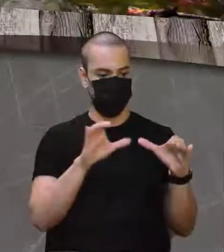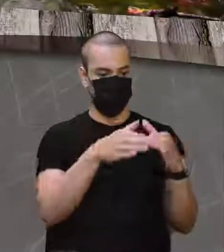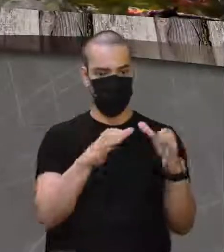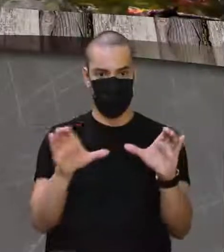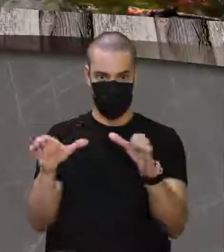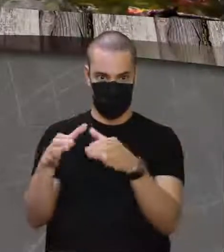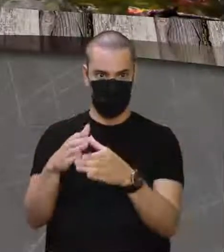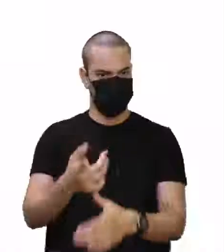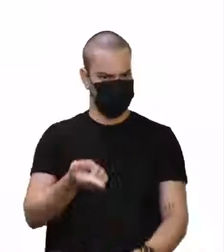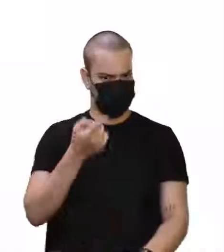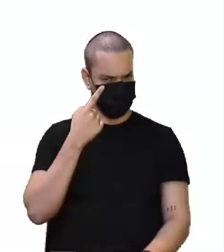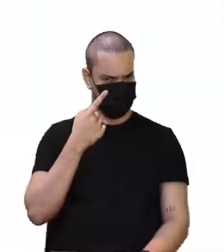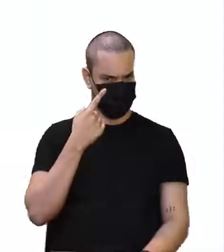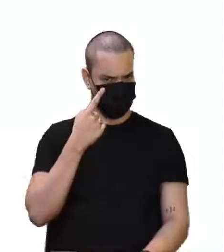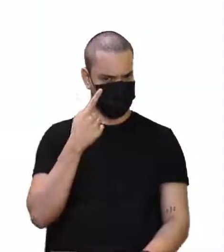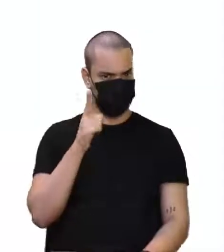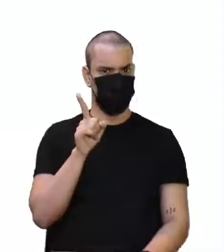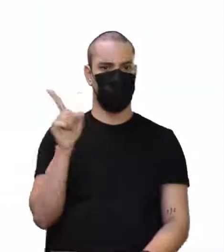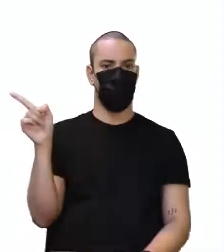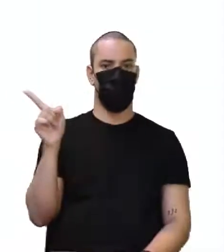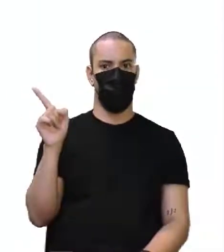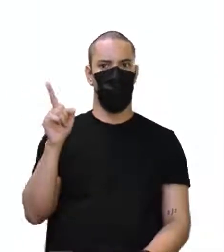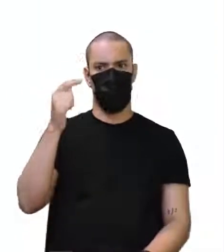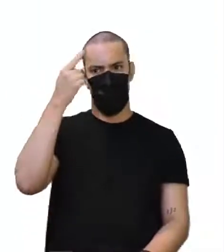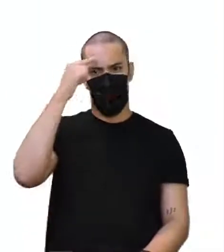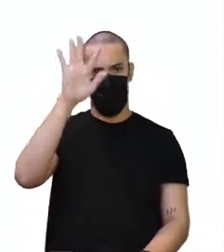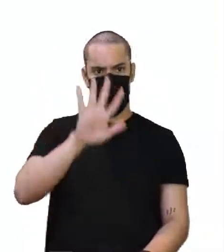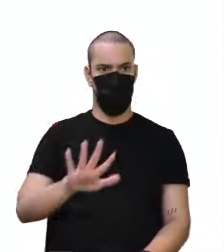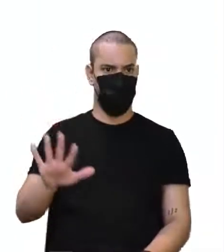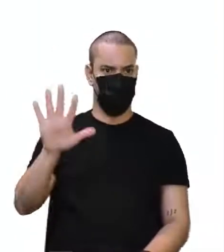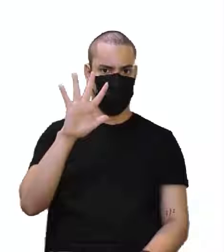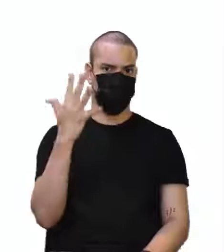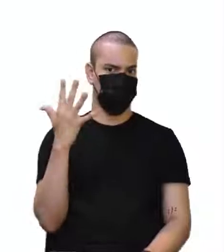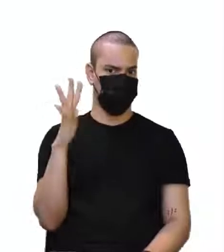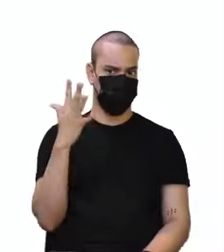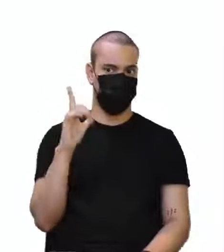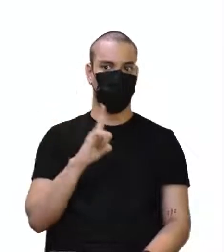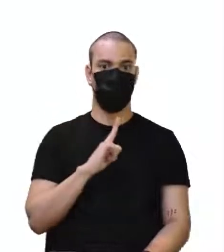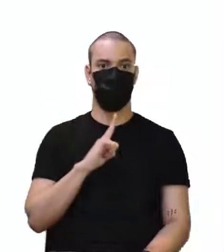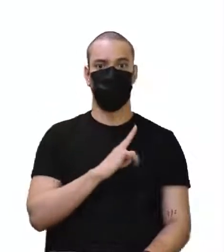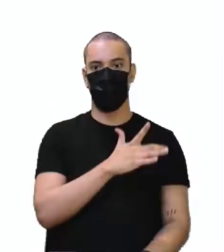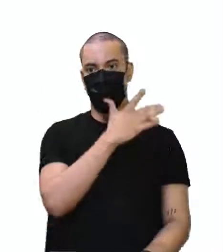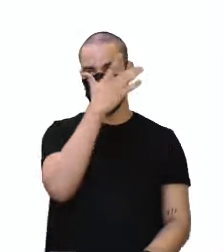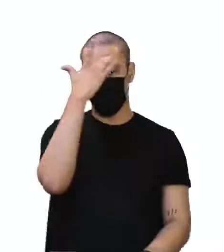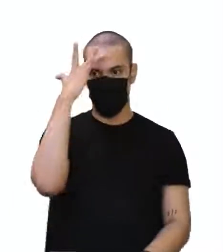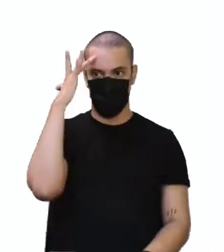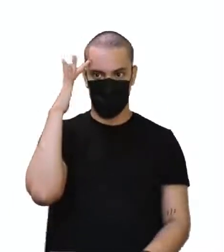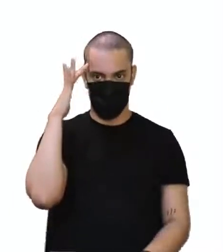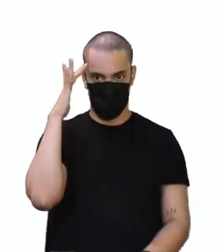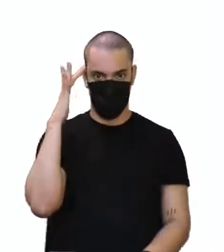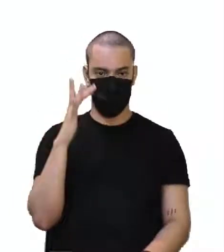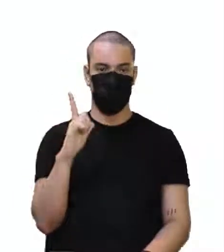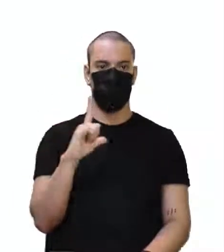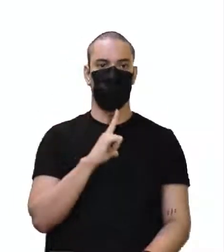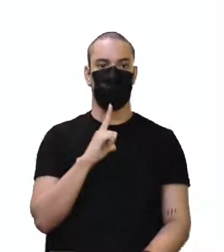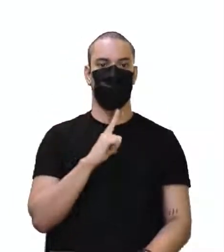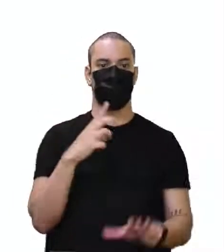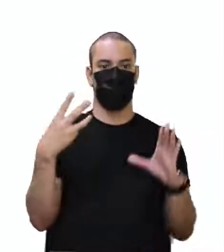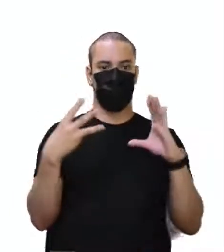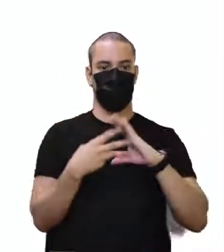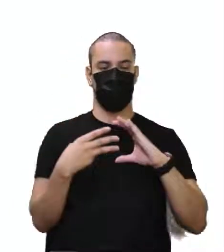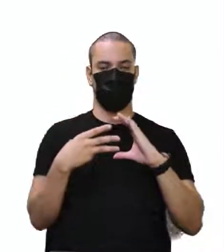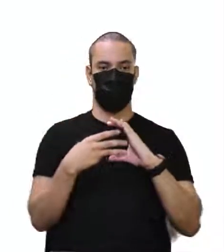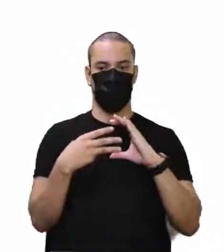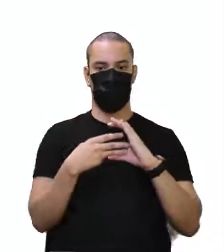lá no nosso quadro para ver se a gente não tem essa noção aí. Então, você vai ter o indivíduo, né, que tem uma célula